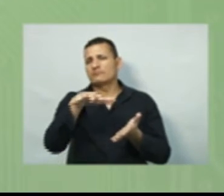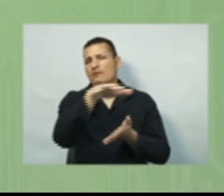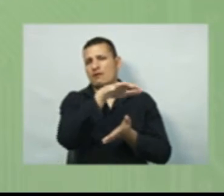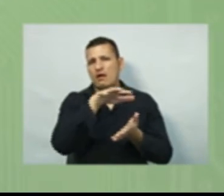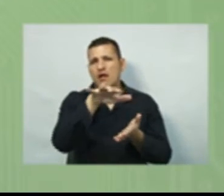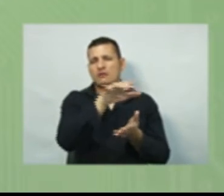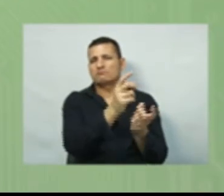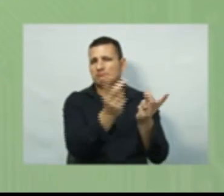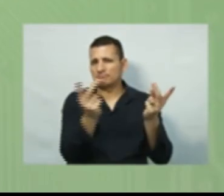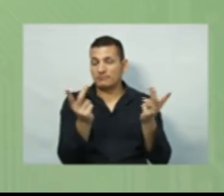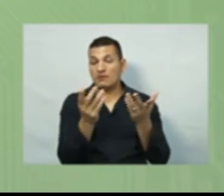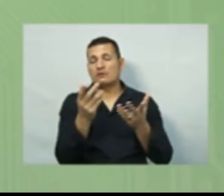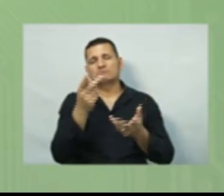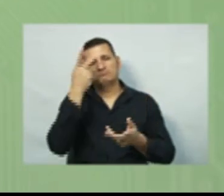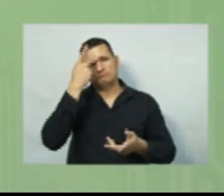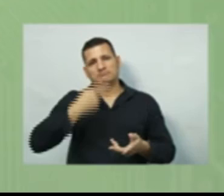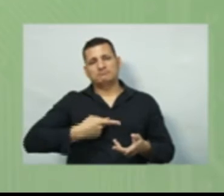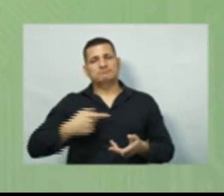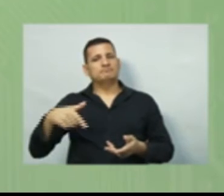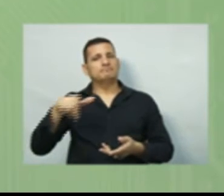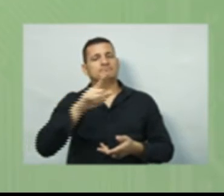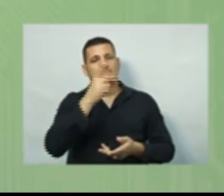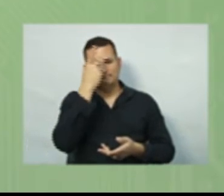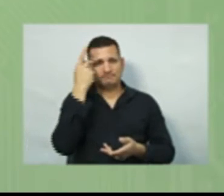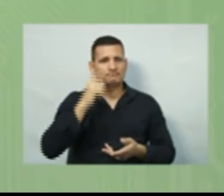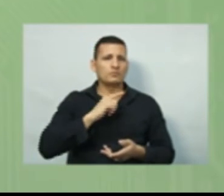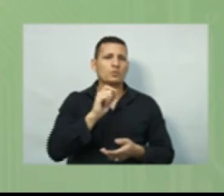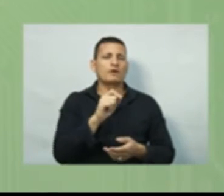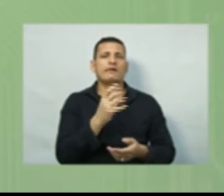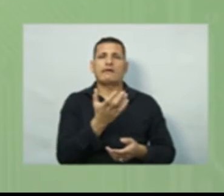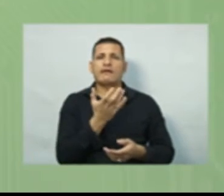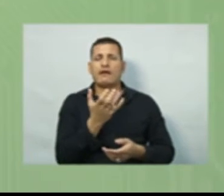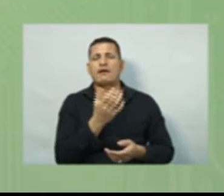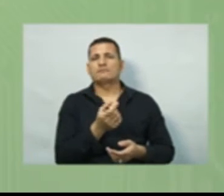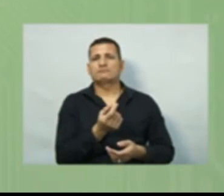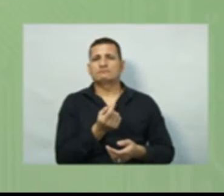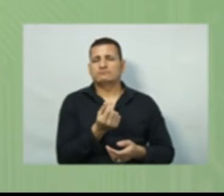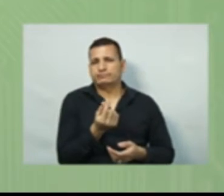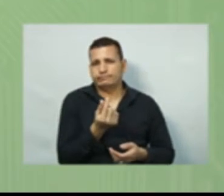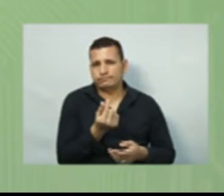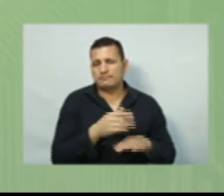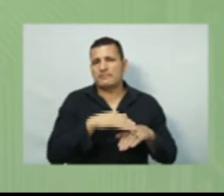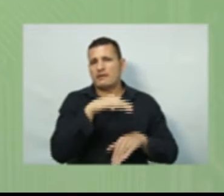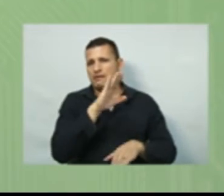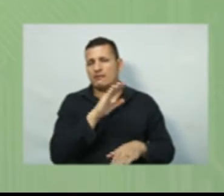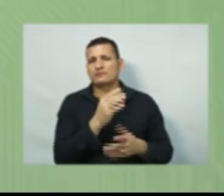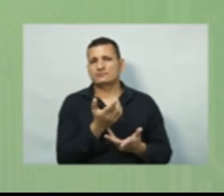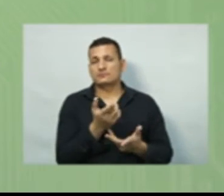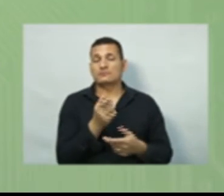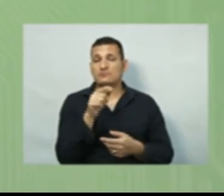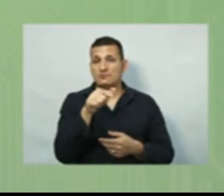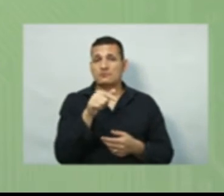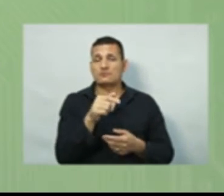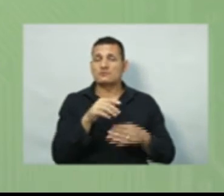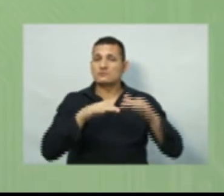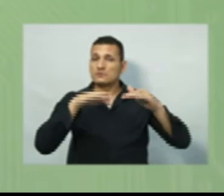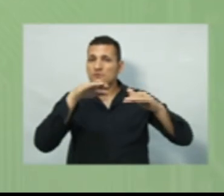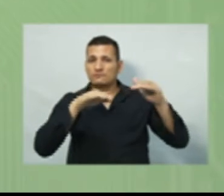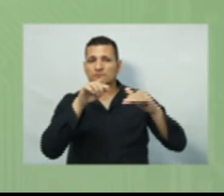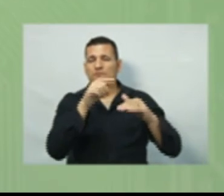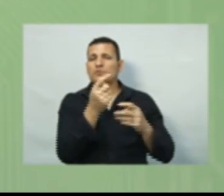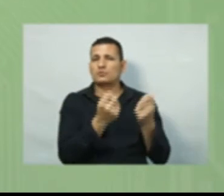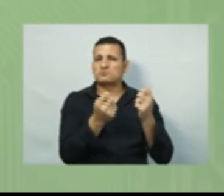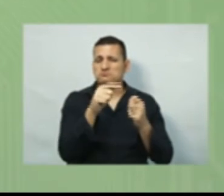bem egoísta que as pessoas têm de querer sempre um lucro maior, querer uma renda maior, e realmente assim, mesmo nos livros de economia a gente trata isso